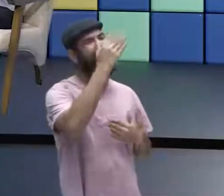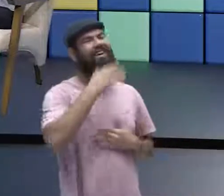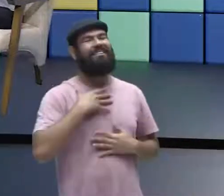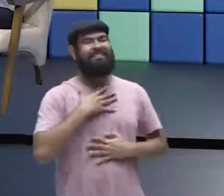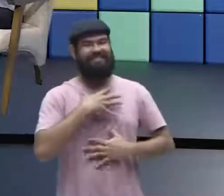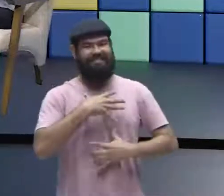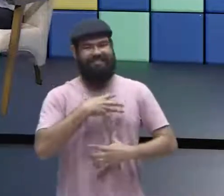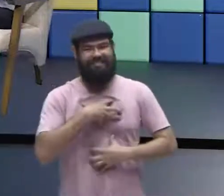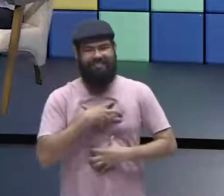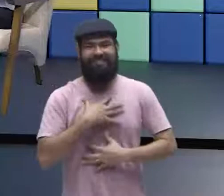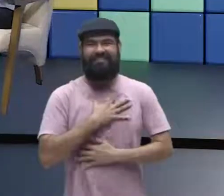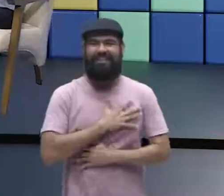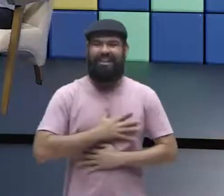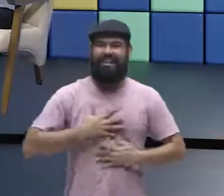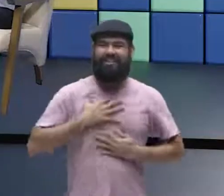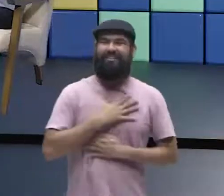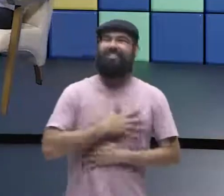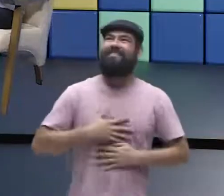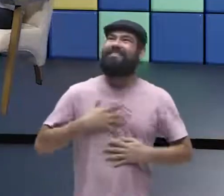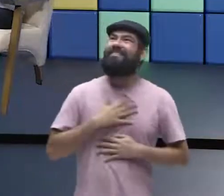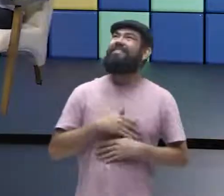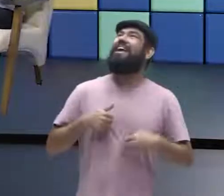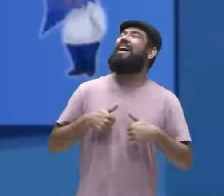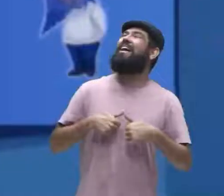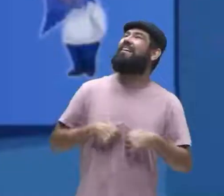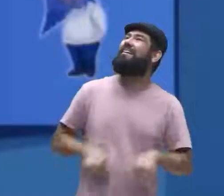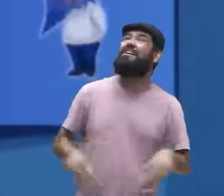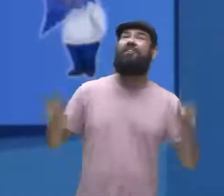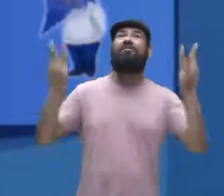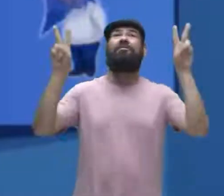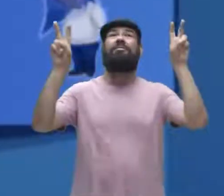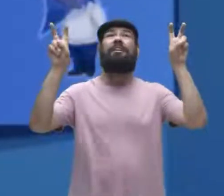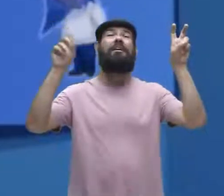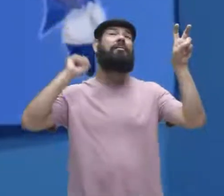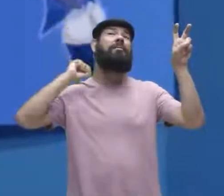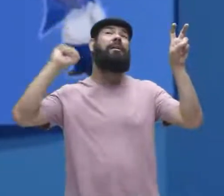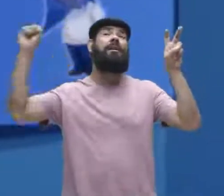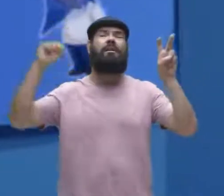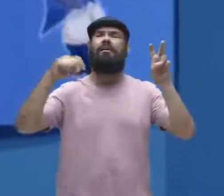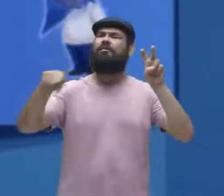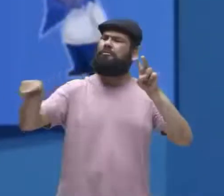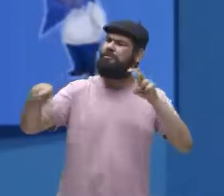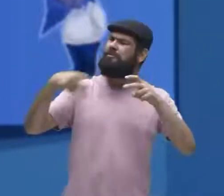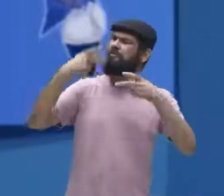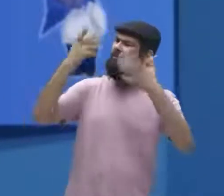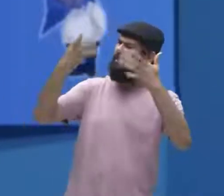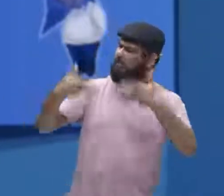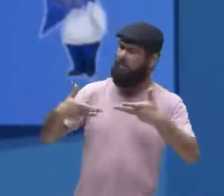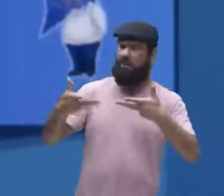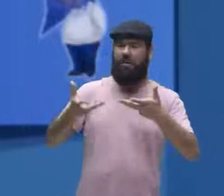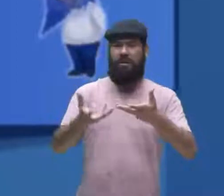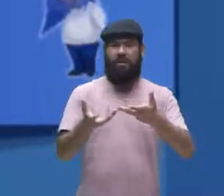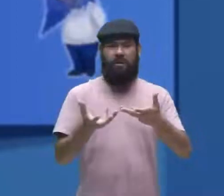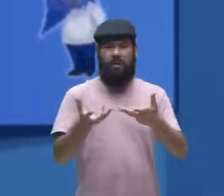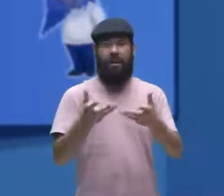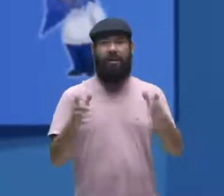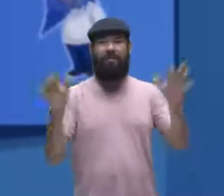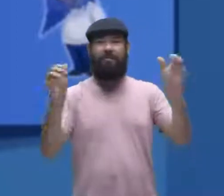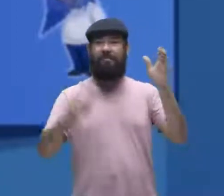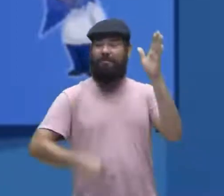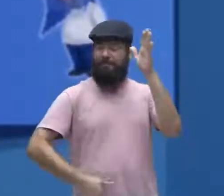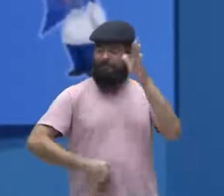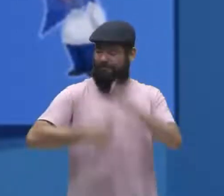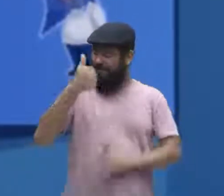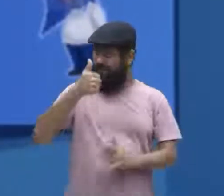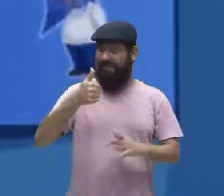grande estar aqui falando sobre esse tema. Como você bem colocou, né, eu quero dar um olá,